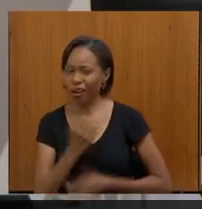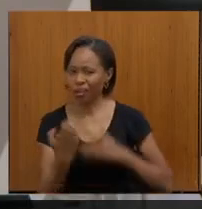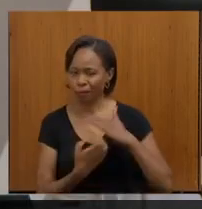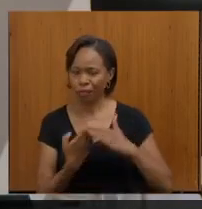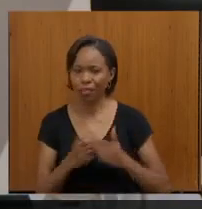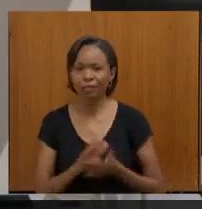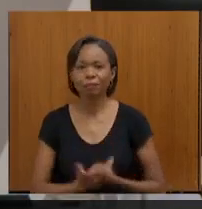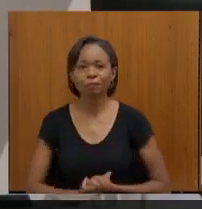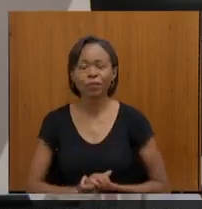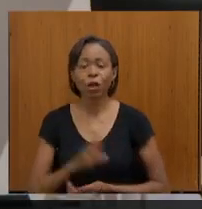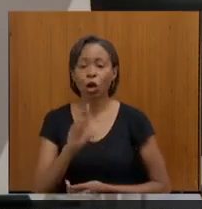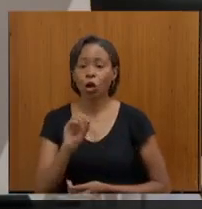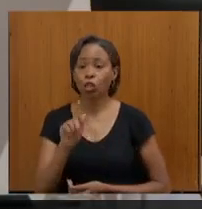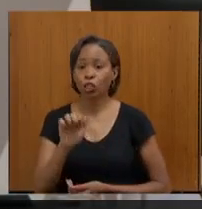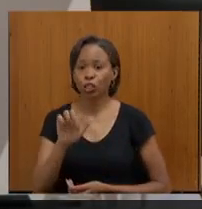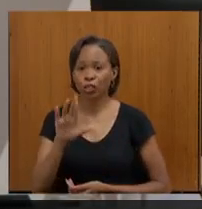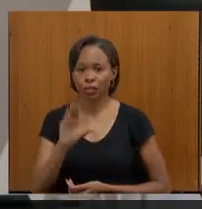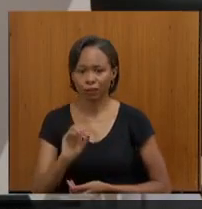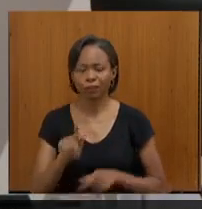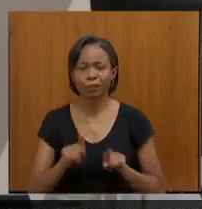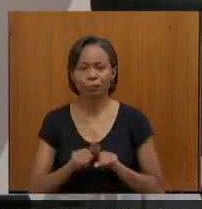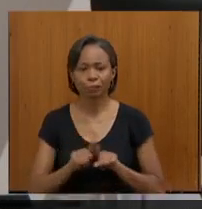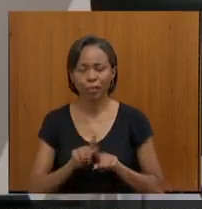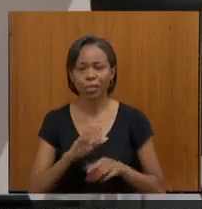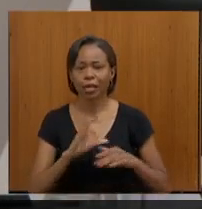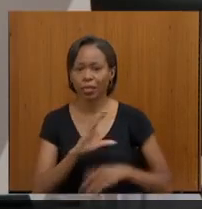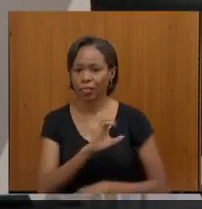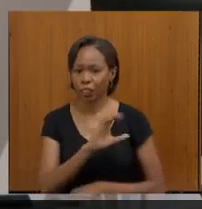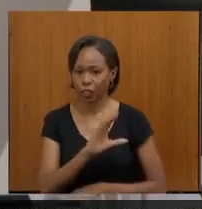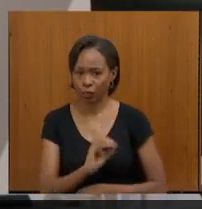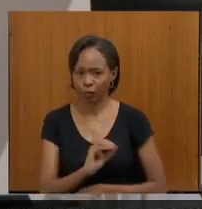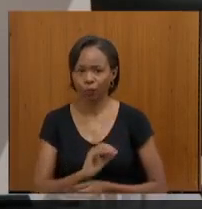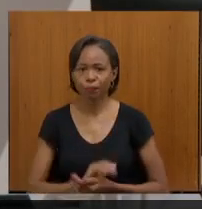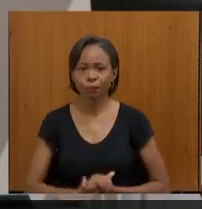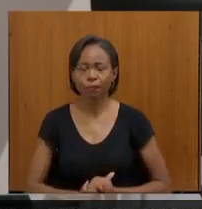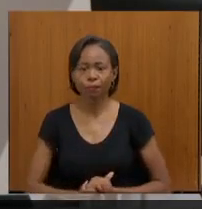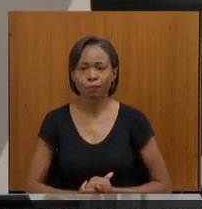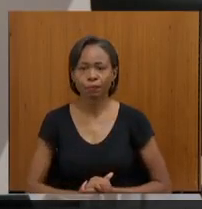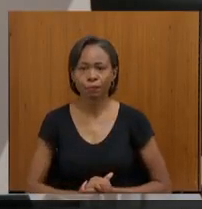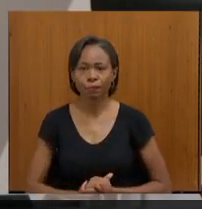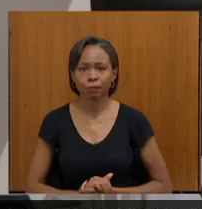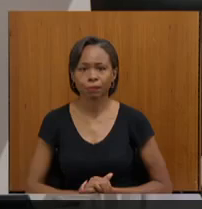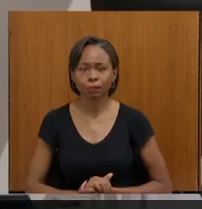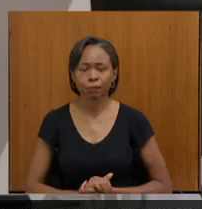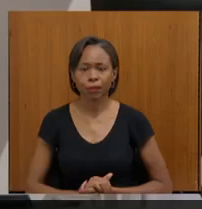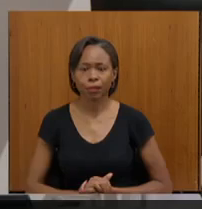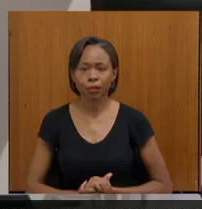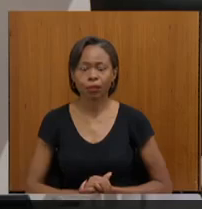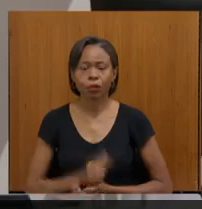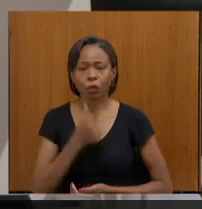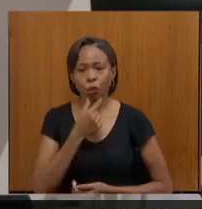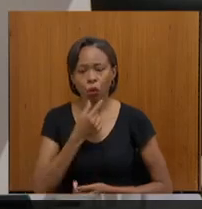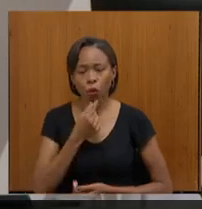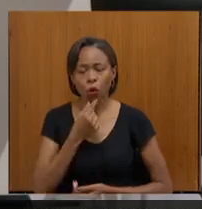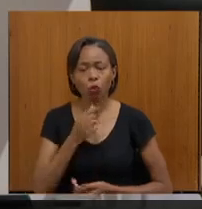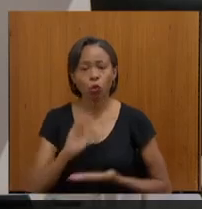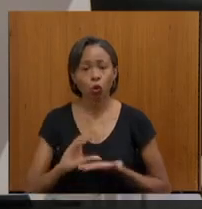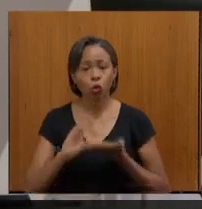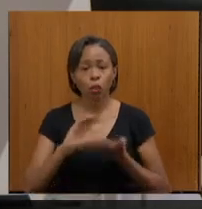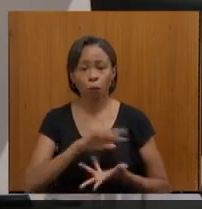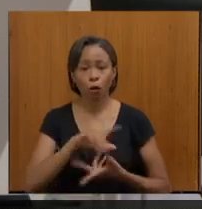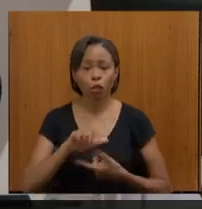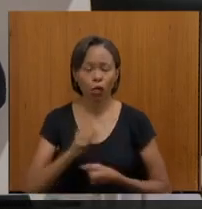zamperoni também da ceia energética Nelson Fonseca leite do Conselho mundial de energia